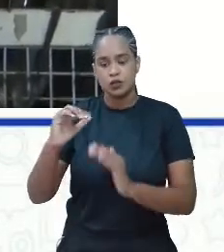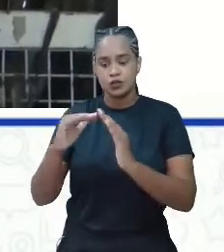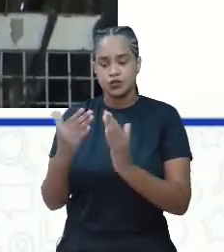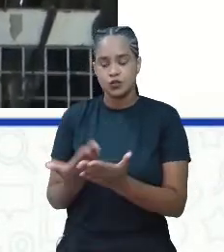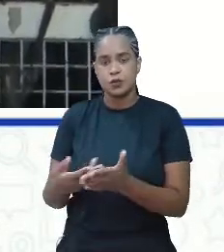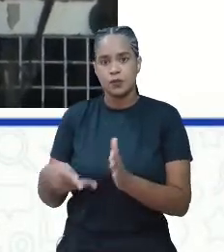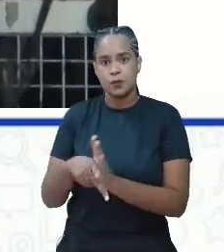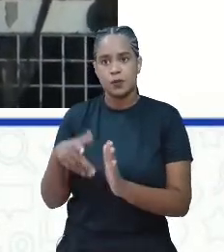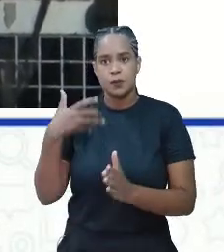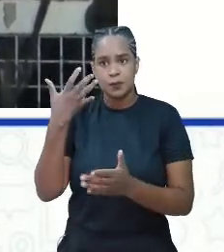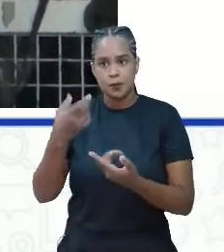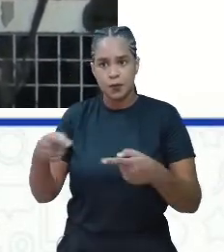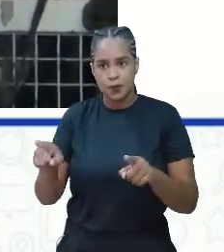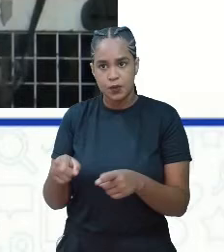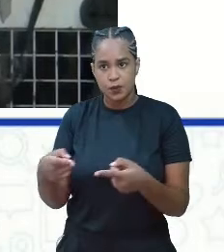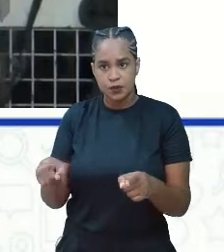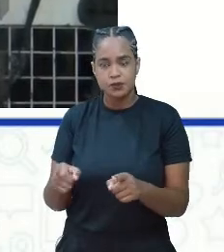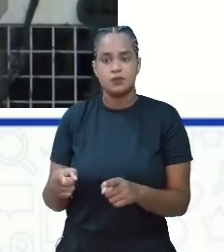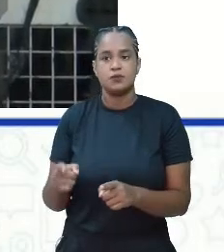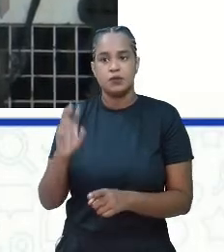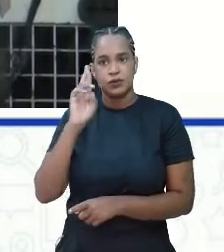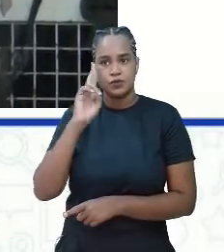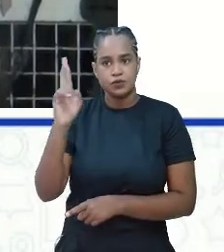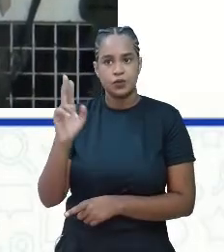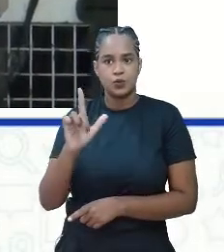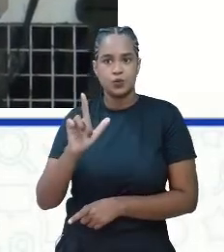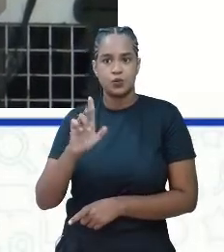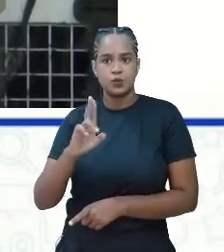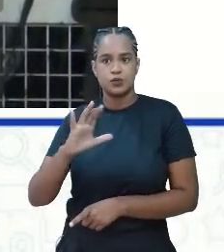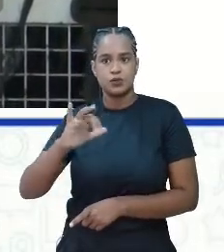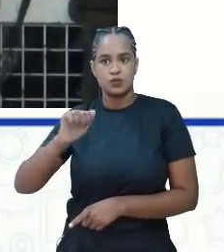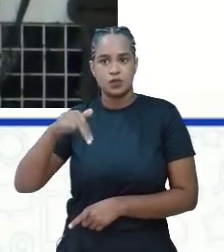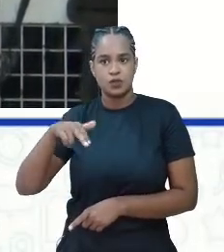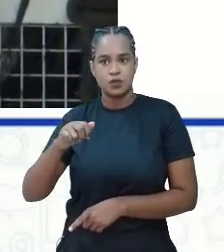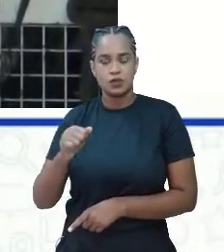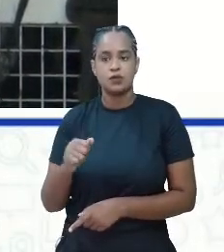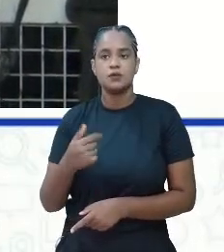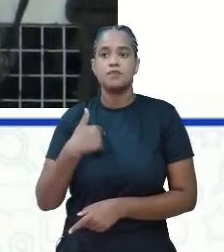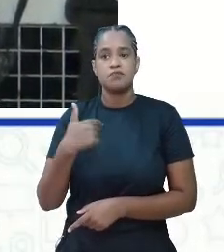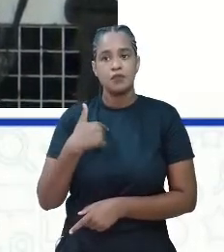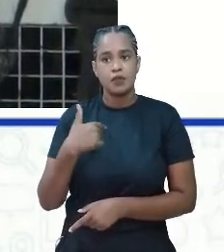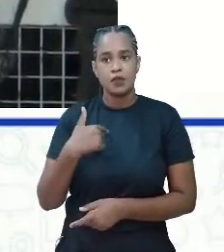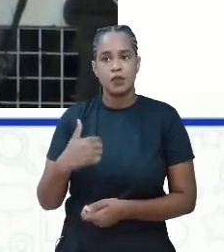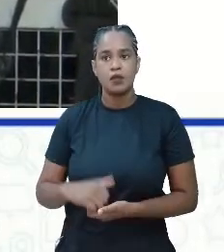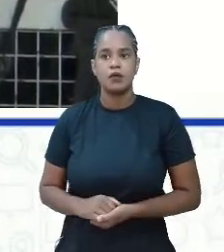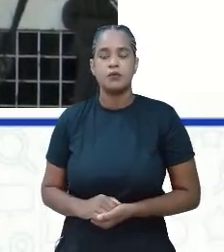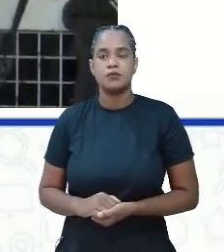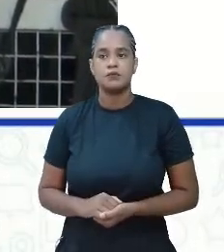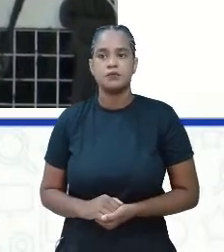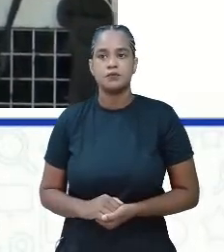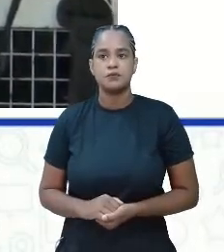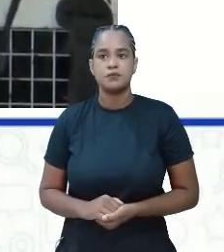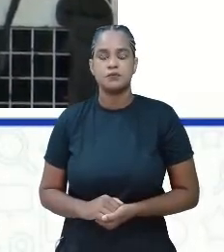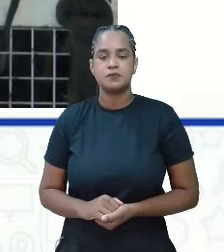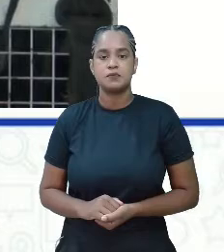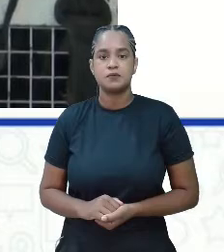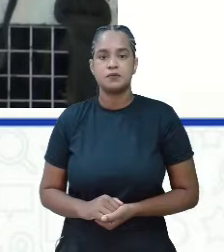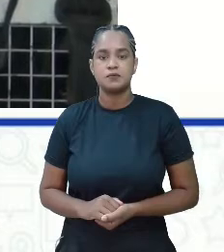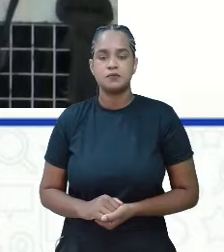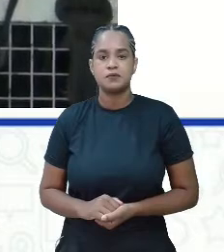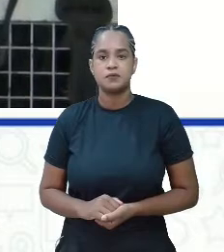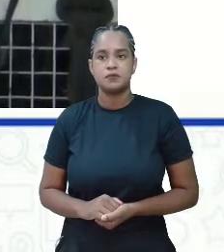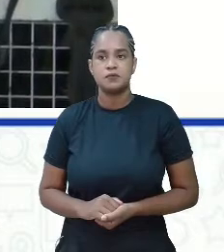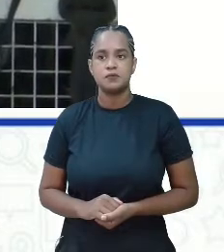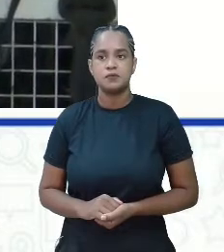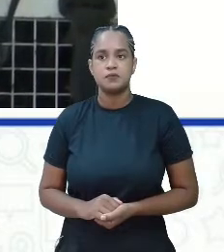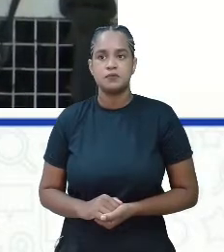e sou discípulo de Guido Páscola. Quer dizer, eu sou da casta de Guido Páscola, porque a